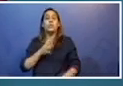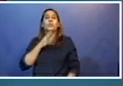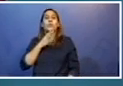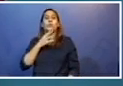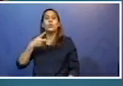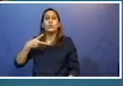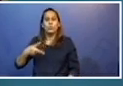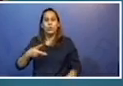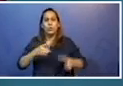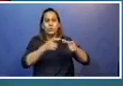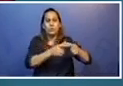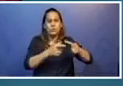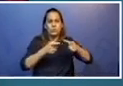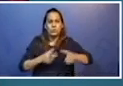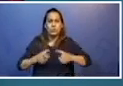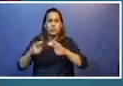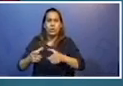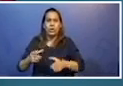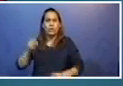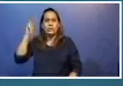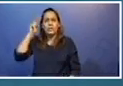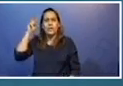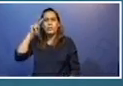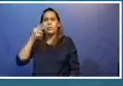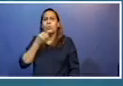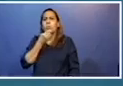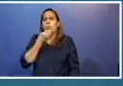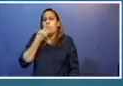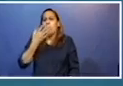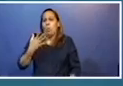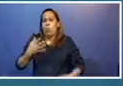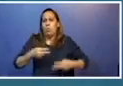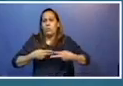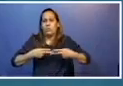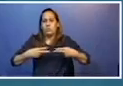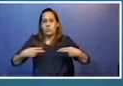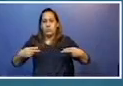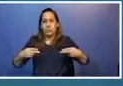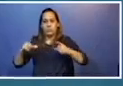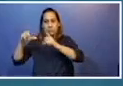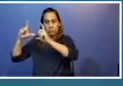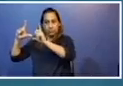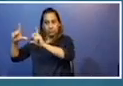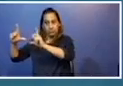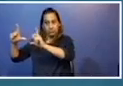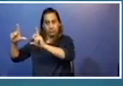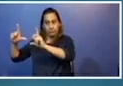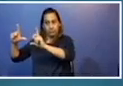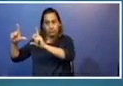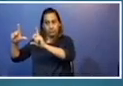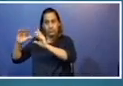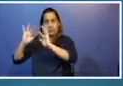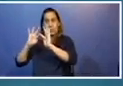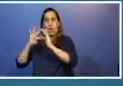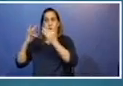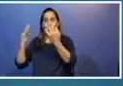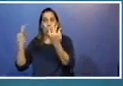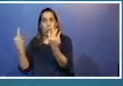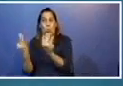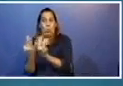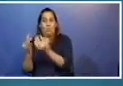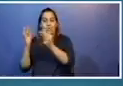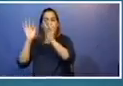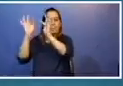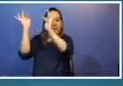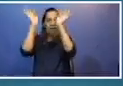lugares, estão cheios de boas recordações. Então, aqui, na imagem da apostila, vocês vão ver o quê? Uma família